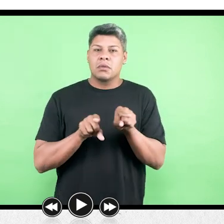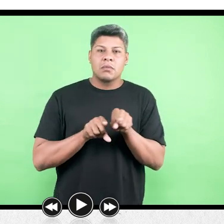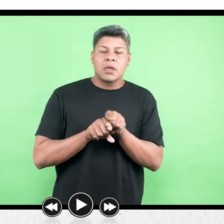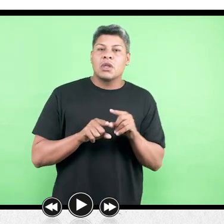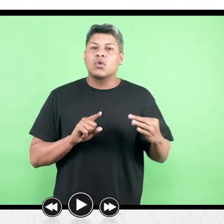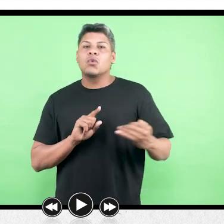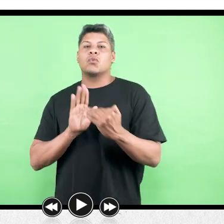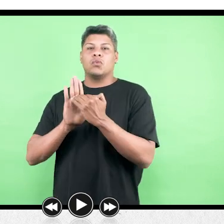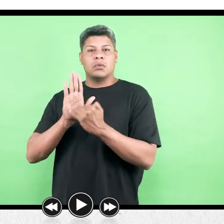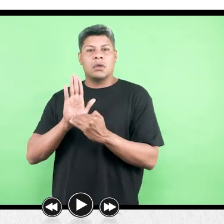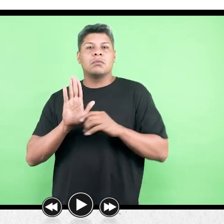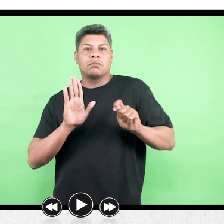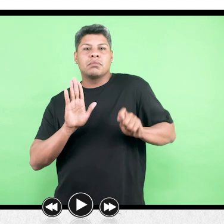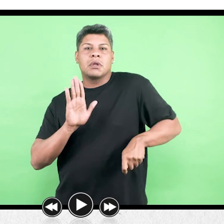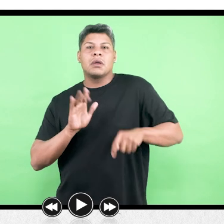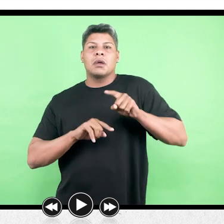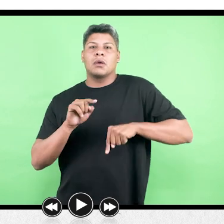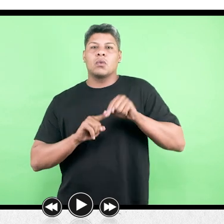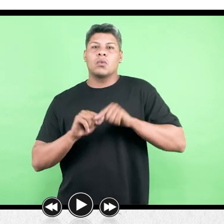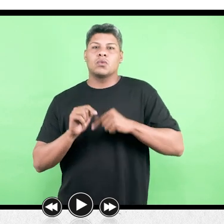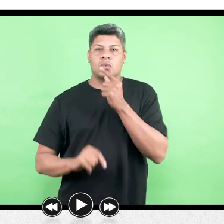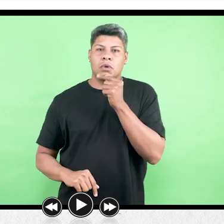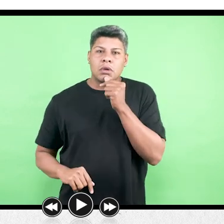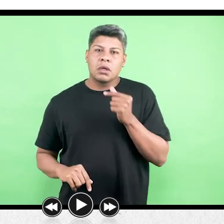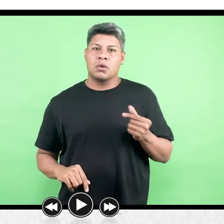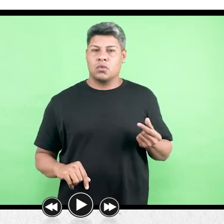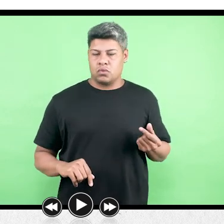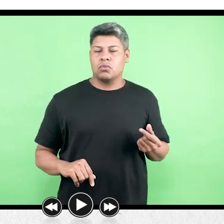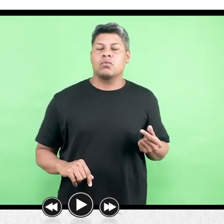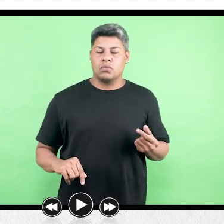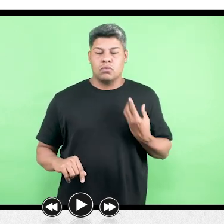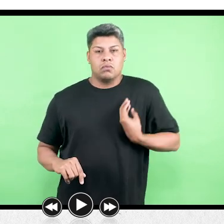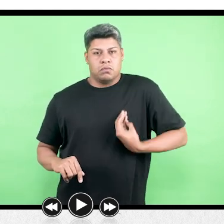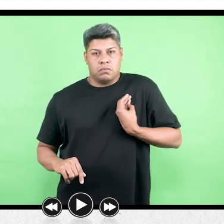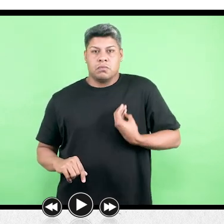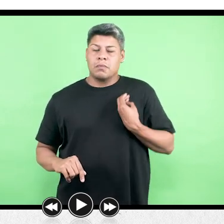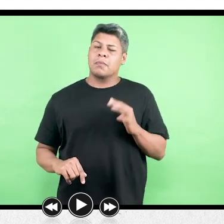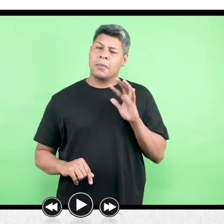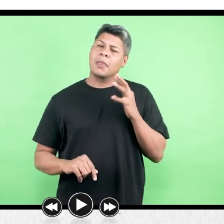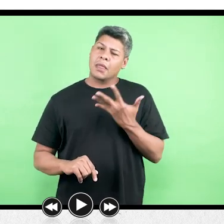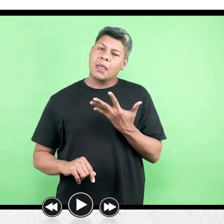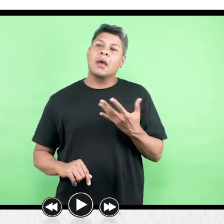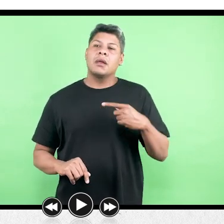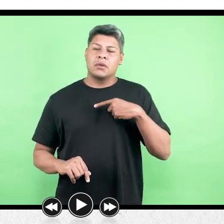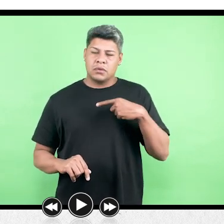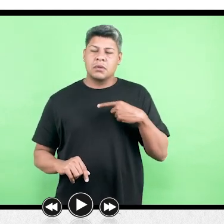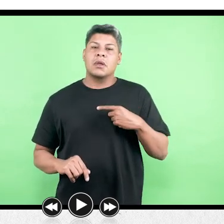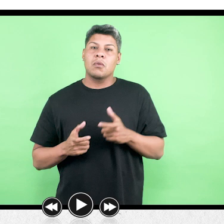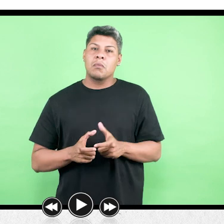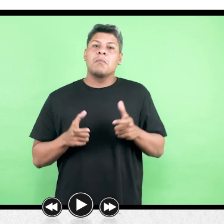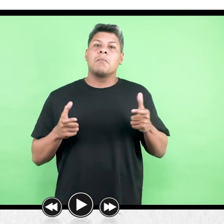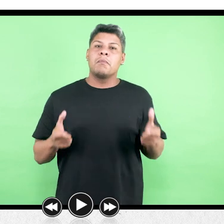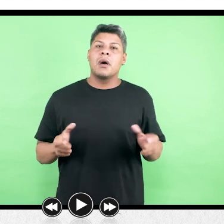os dados que são possíveis sobre recursos hídricos e fatores intervenientes à sua gestão, né? Claro que ele é gerenciado pelo órgão integrante do